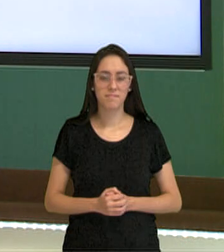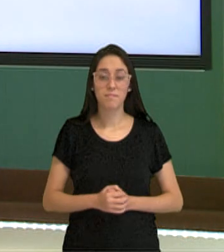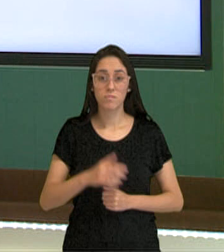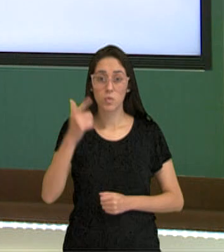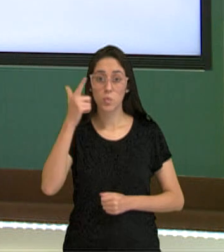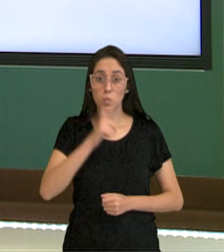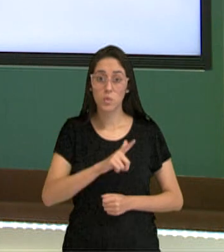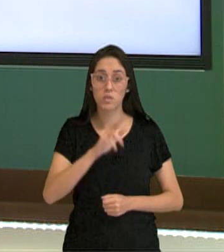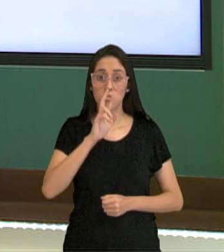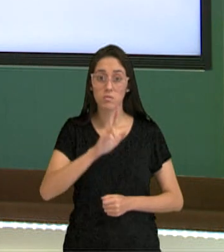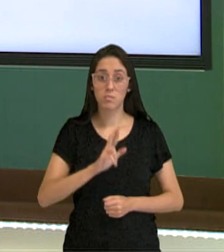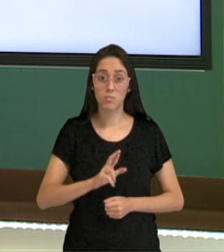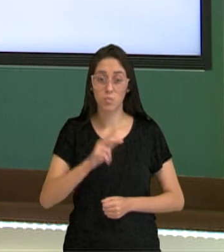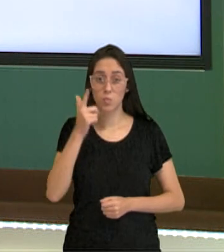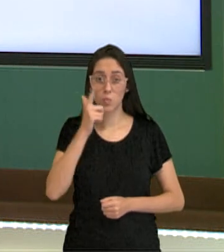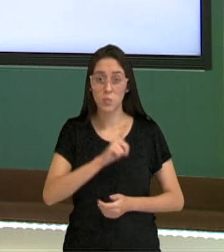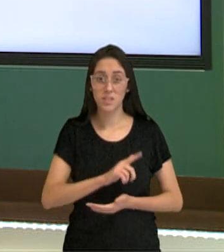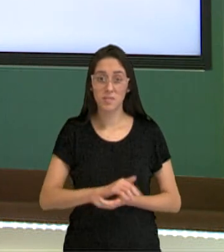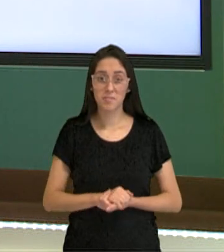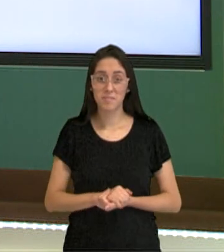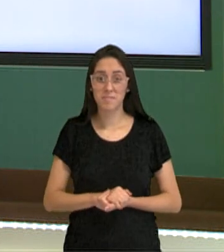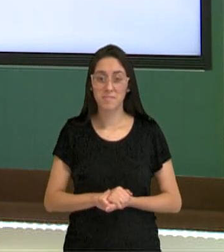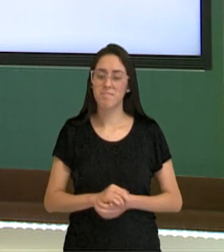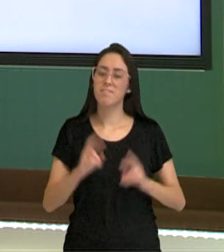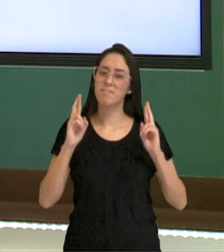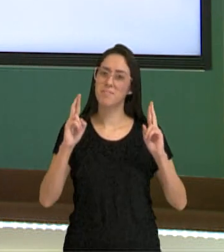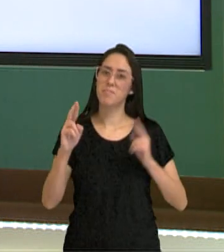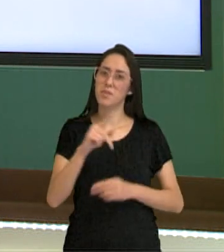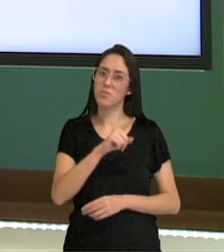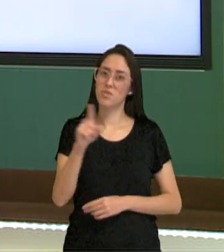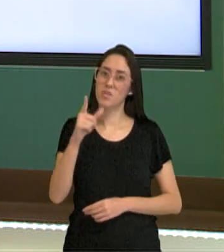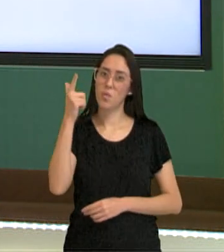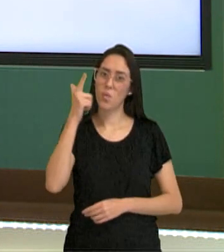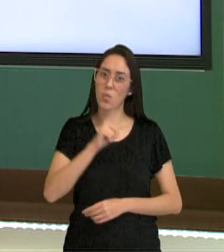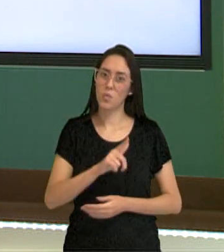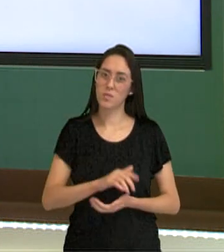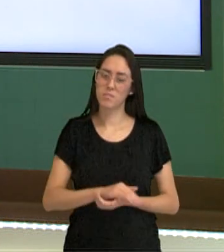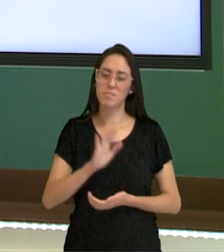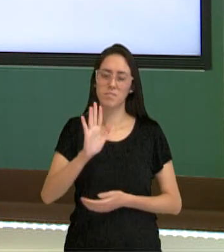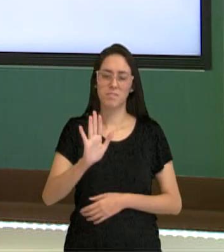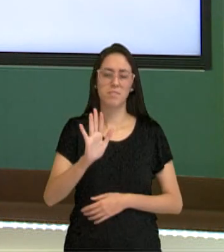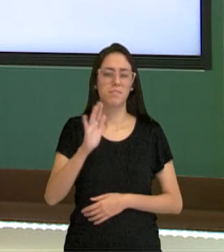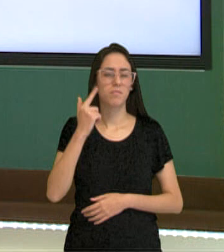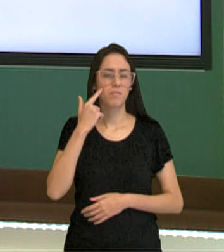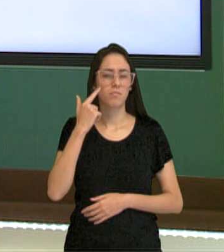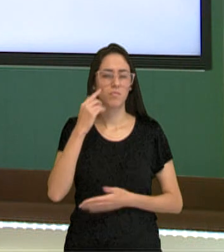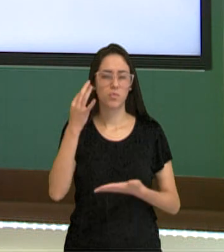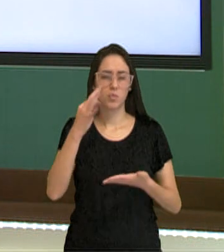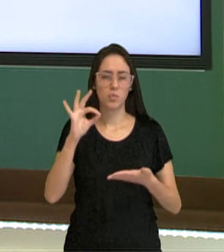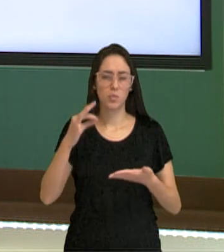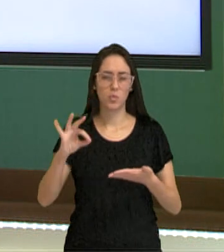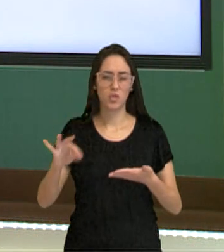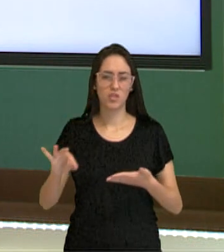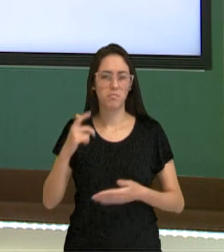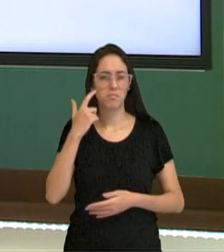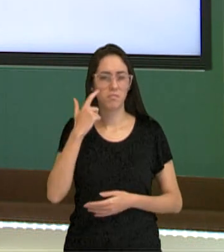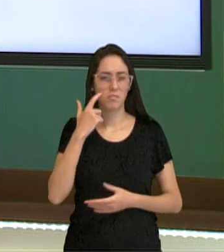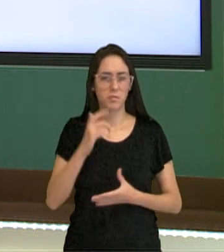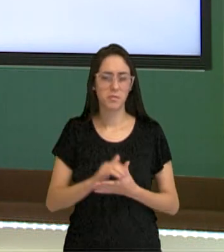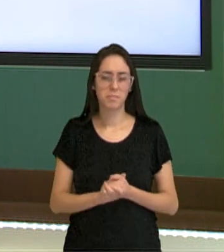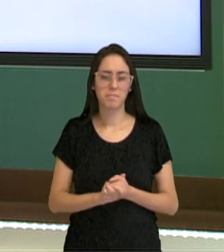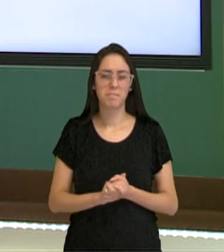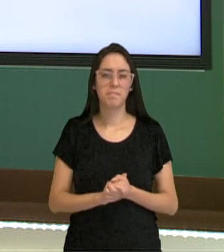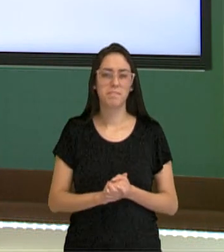Conseguiu encontrar a raiz? Eu espero que você tenha conseguido. Vamos só corrigir agora, ok? Vamos